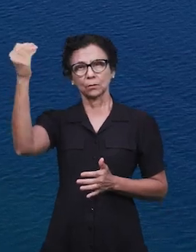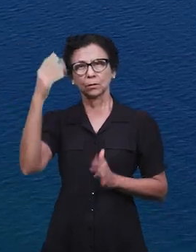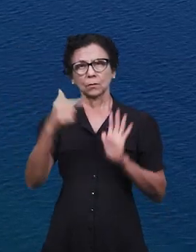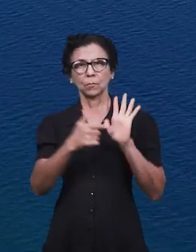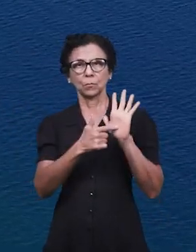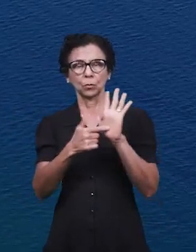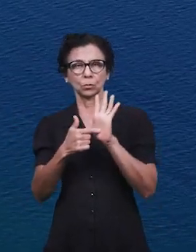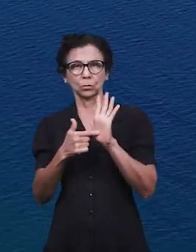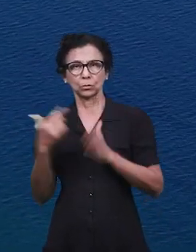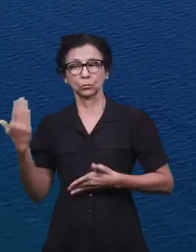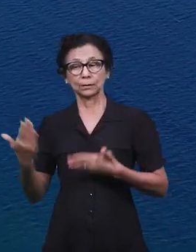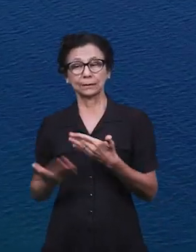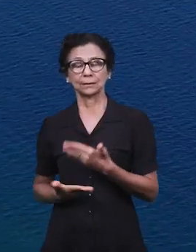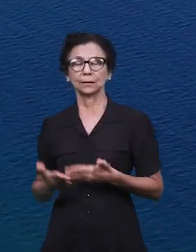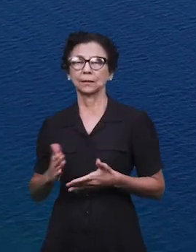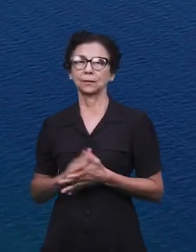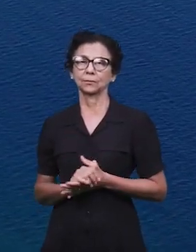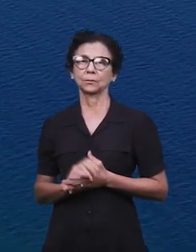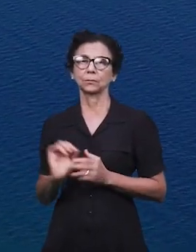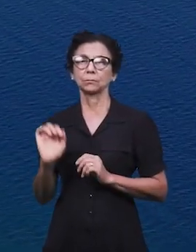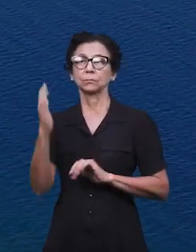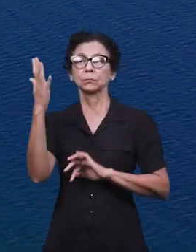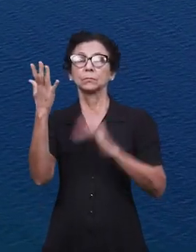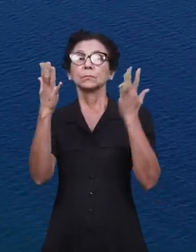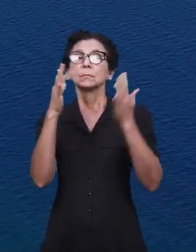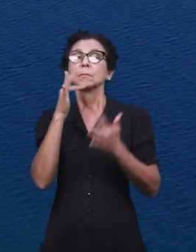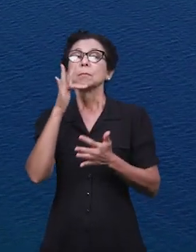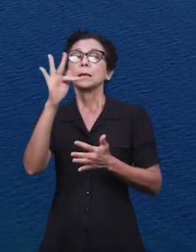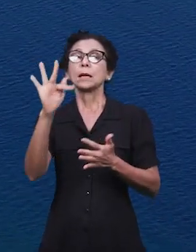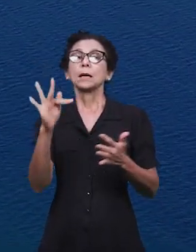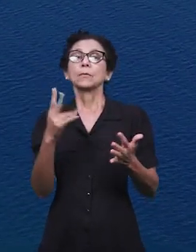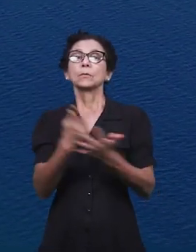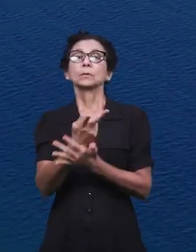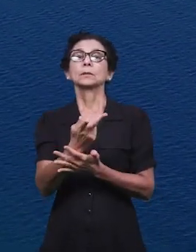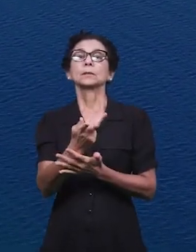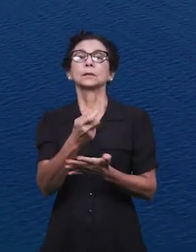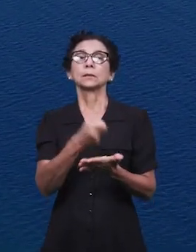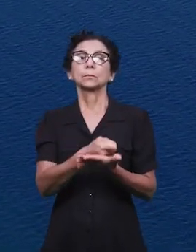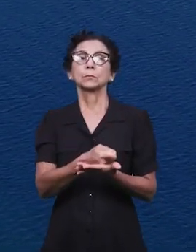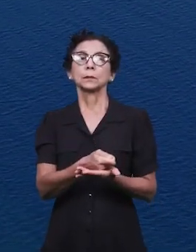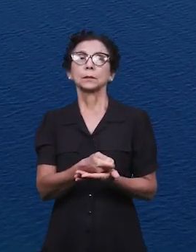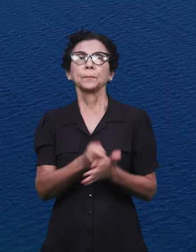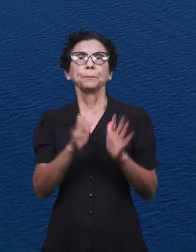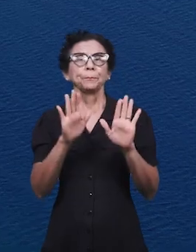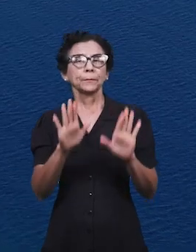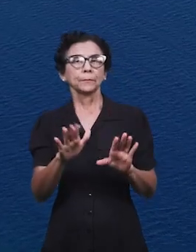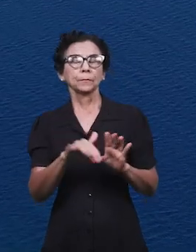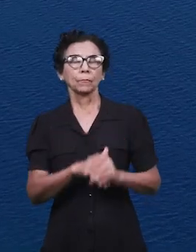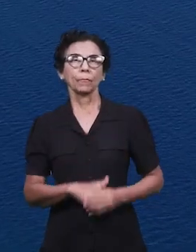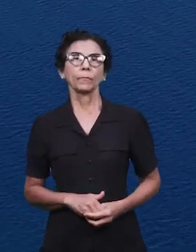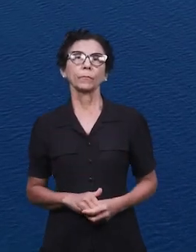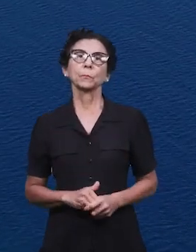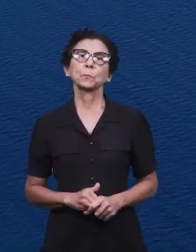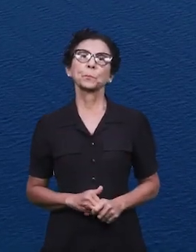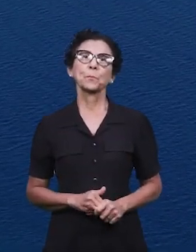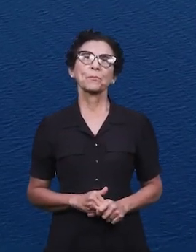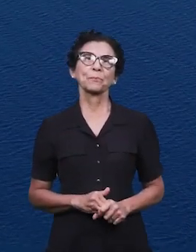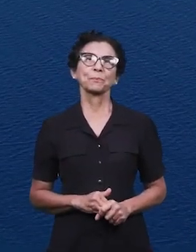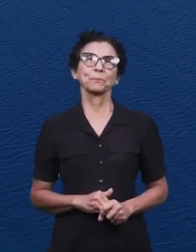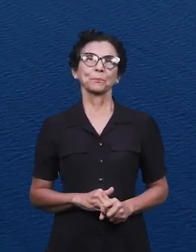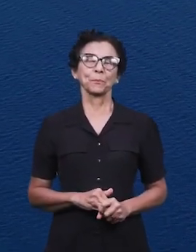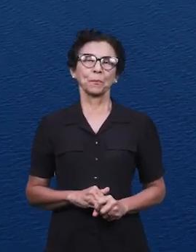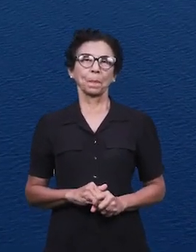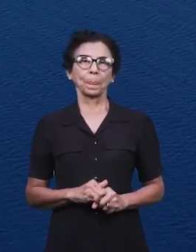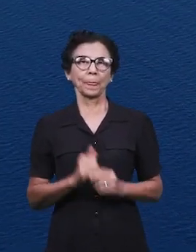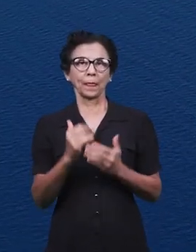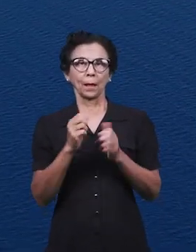brevemente devem acontecer. Vejam só, a característica do livro, o livro é como se ele estivesse